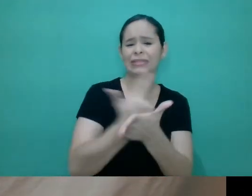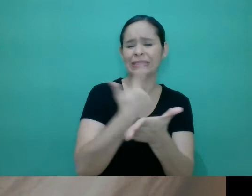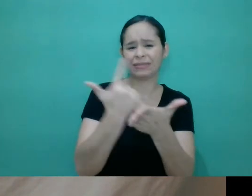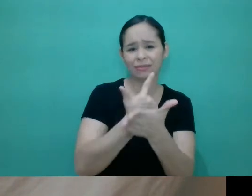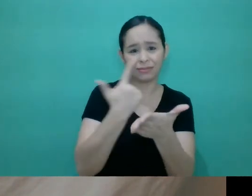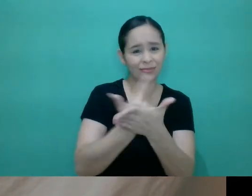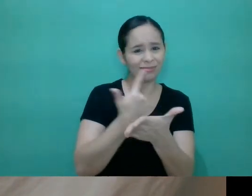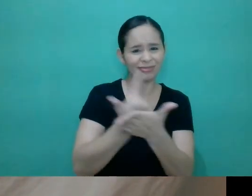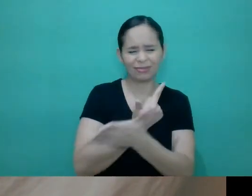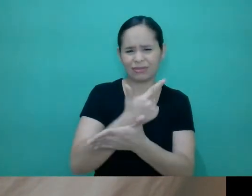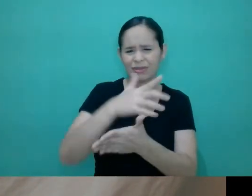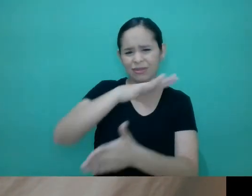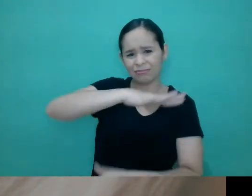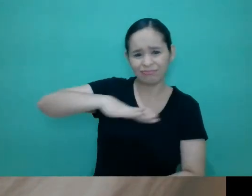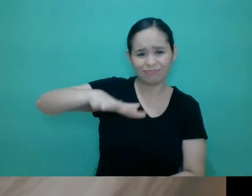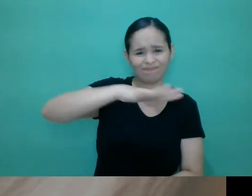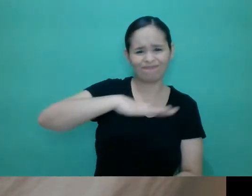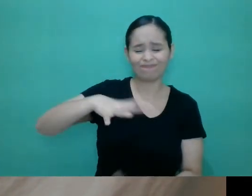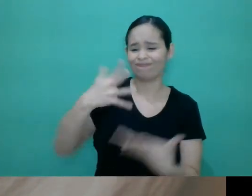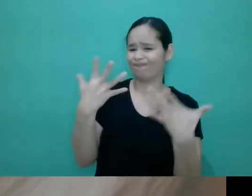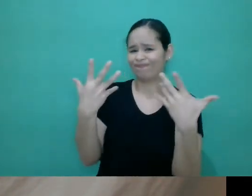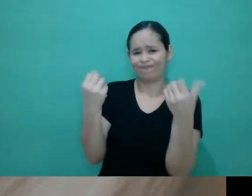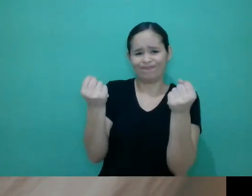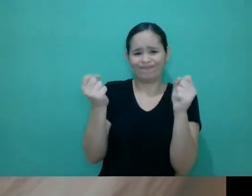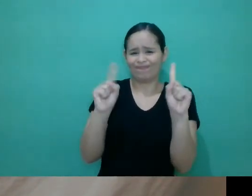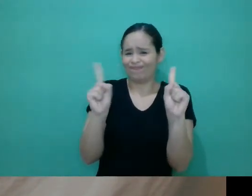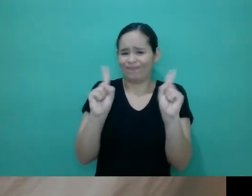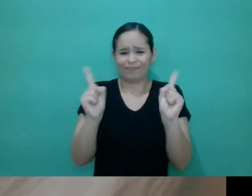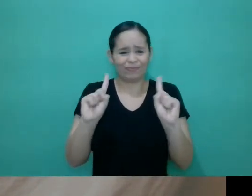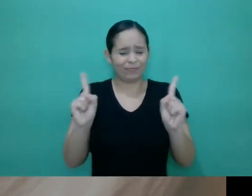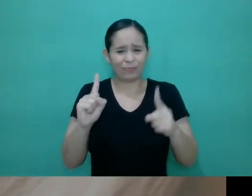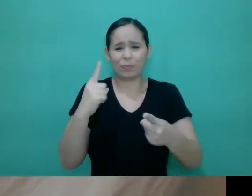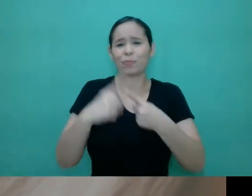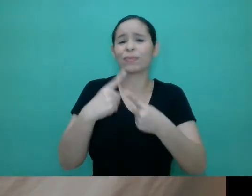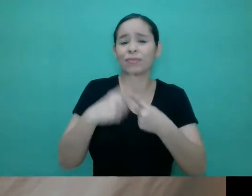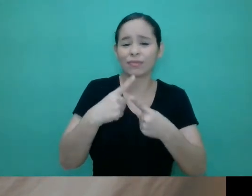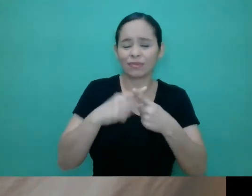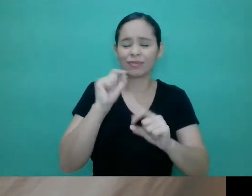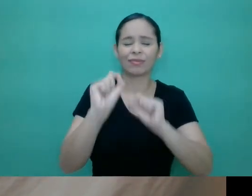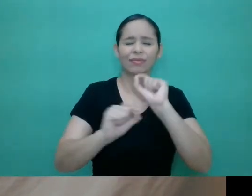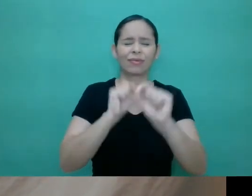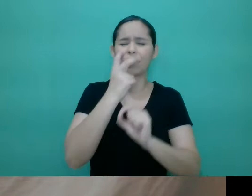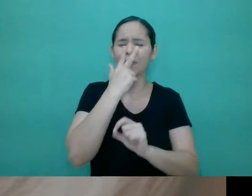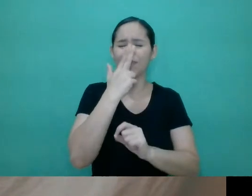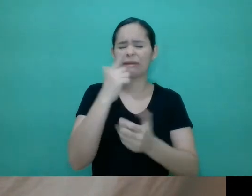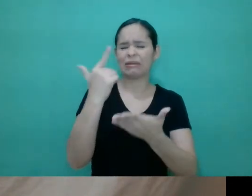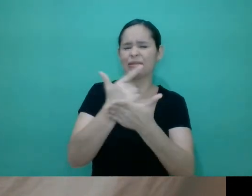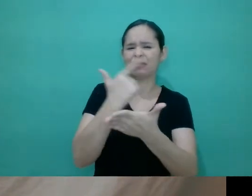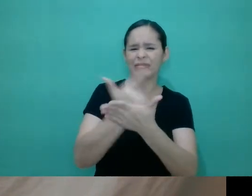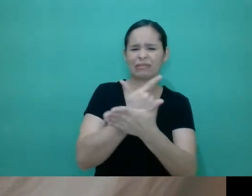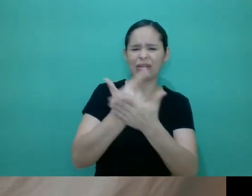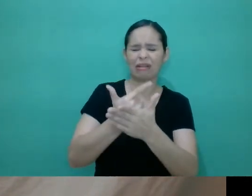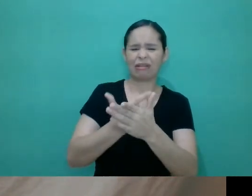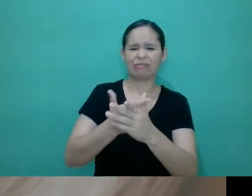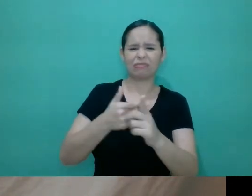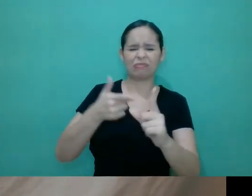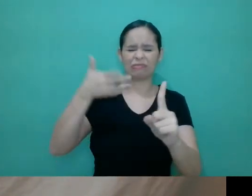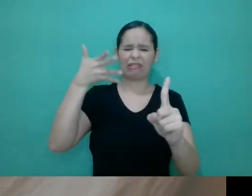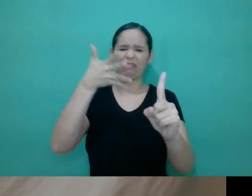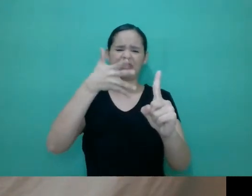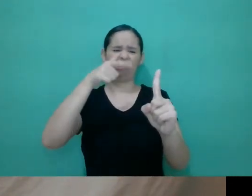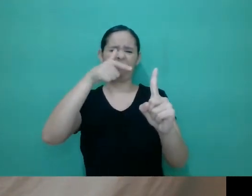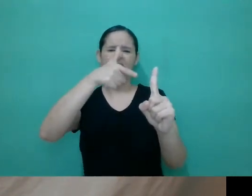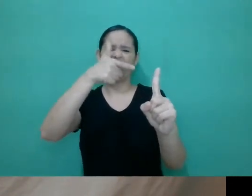mal recebido por quem teve acesso à leitura desse livro, justamente porque ele vai ser considerado um livro xenofóbico